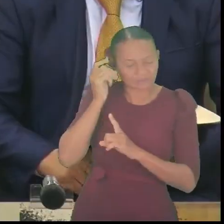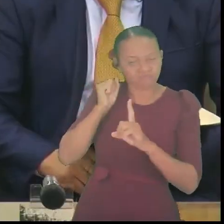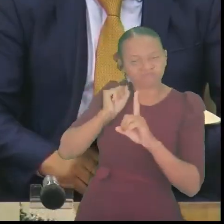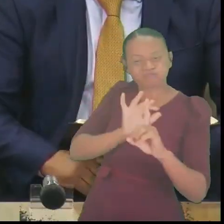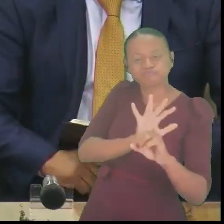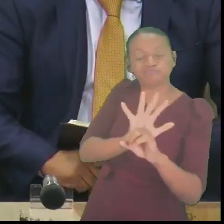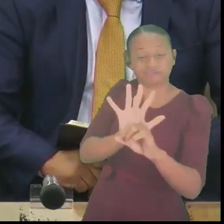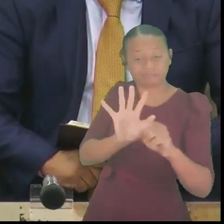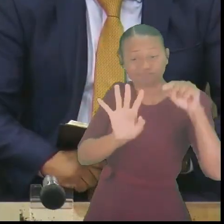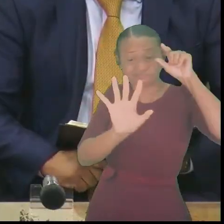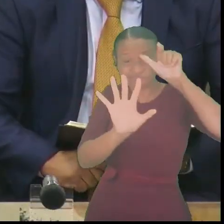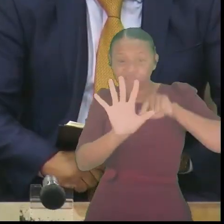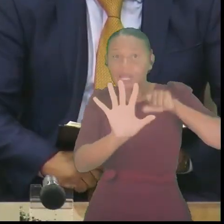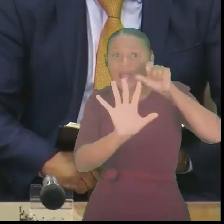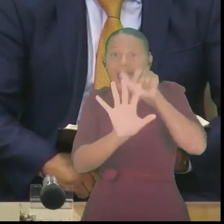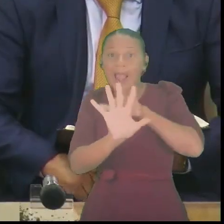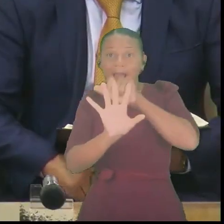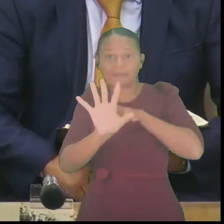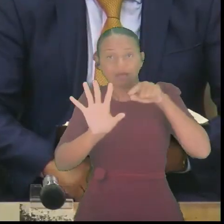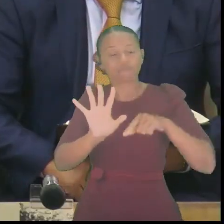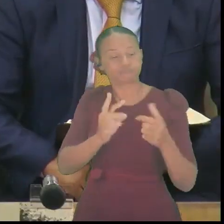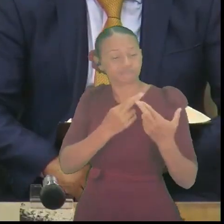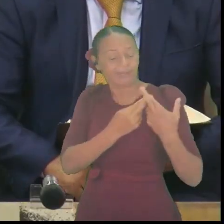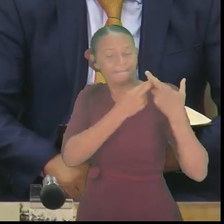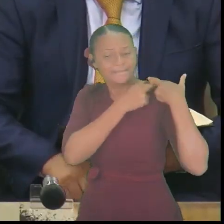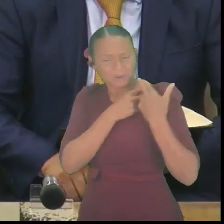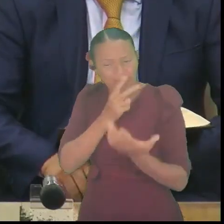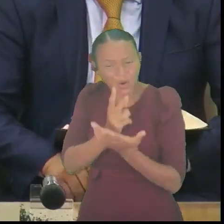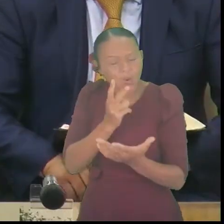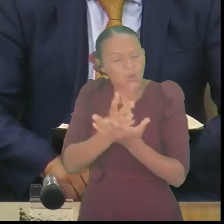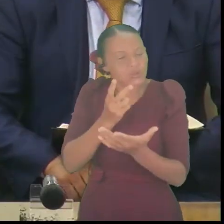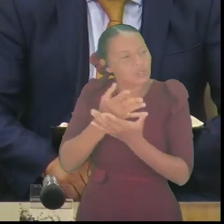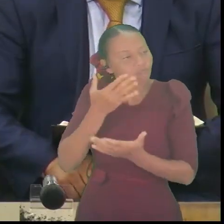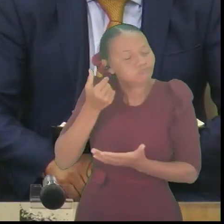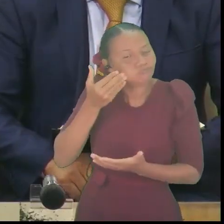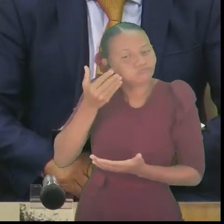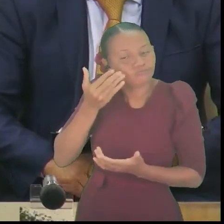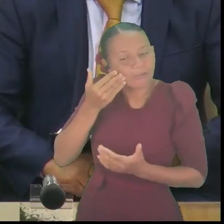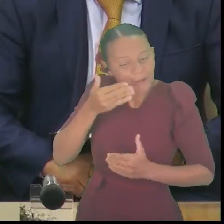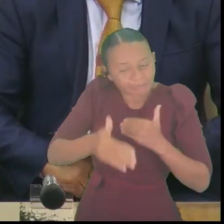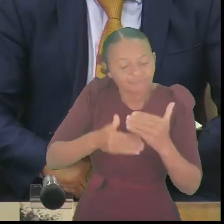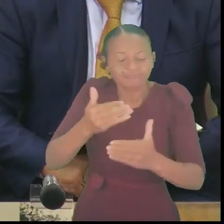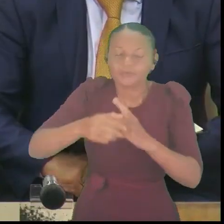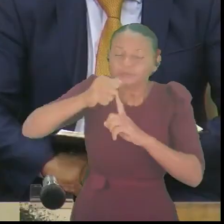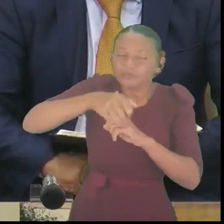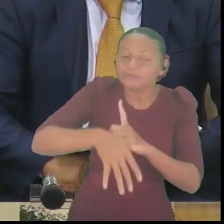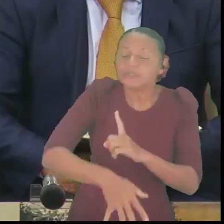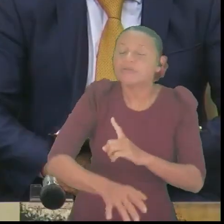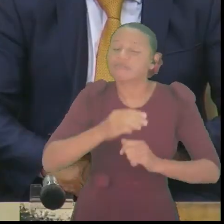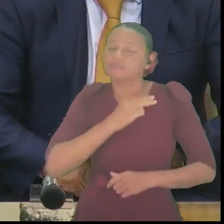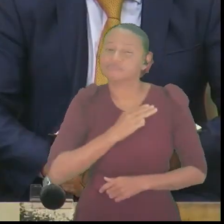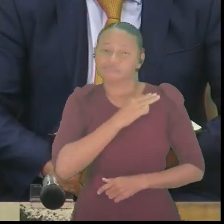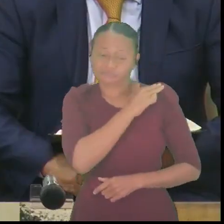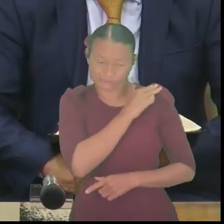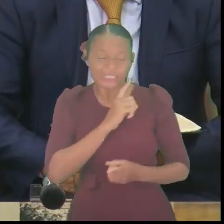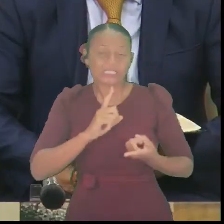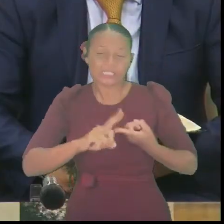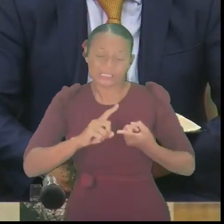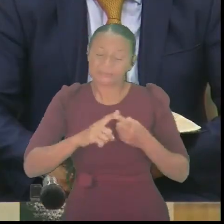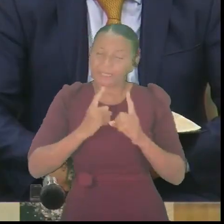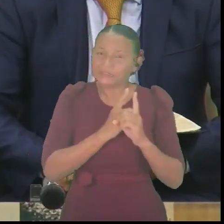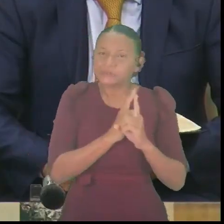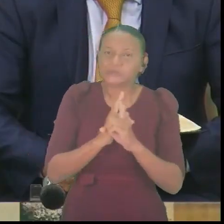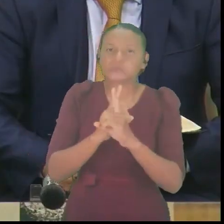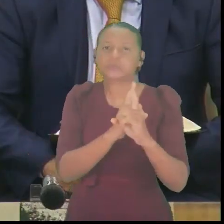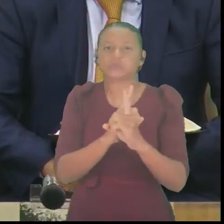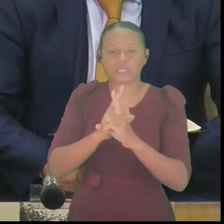homens eram responsáveis por dar continuidade ao seu ministério, mas Jesus também foi seguido por aqueles que chamamos de discípulos, que